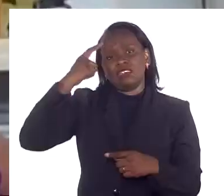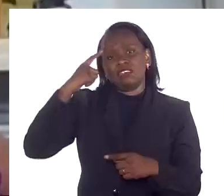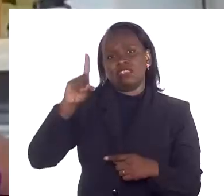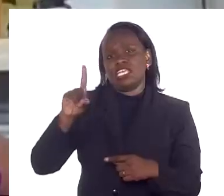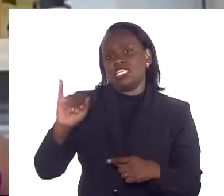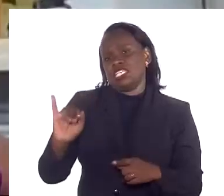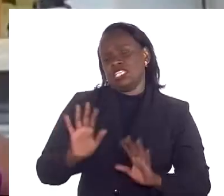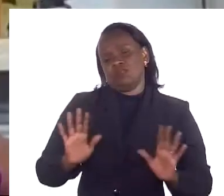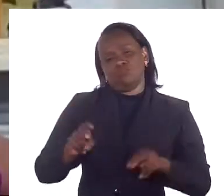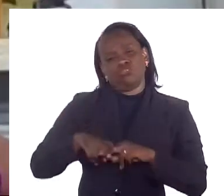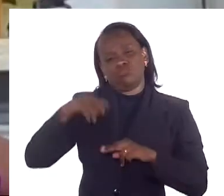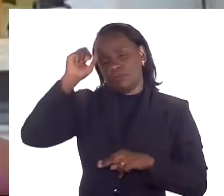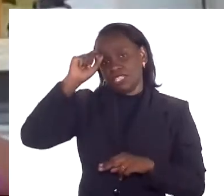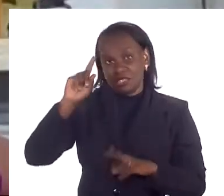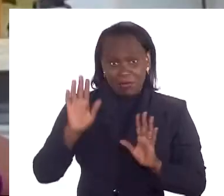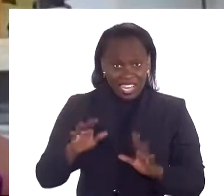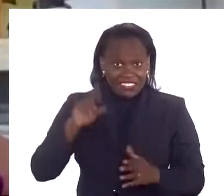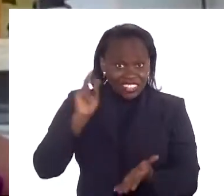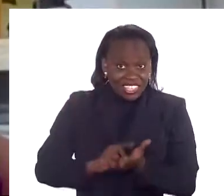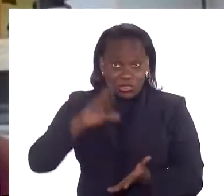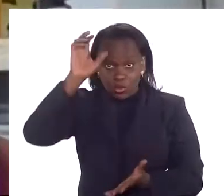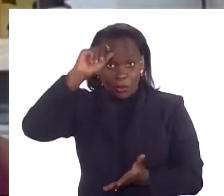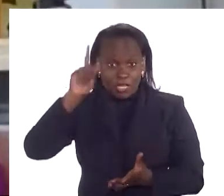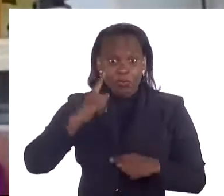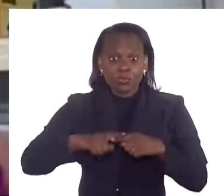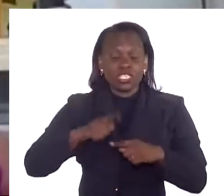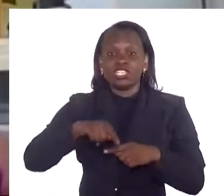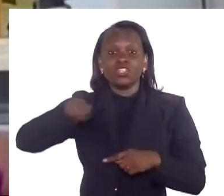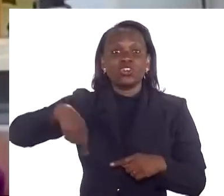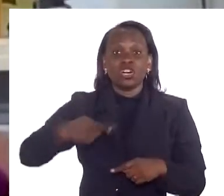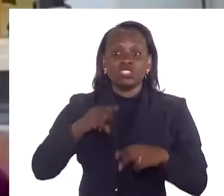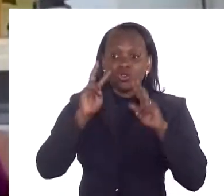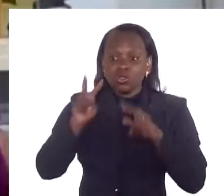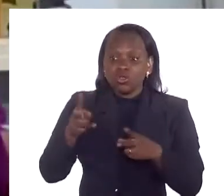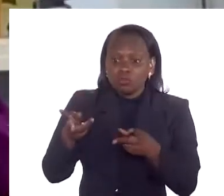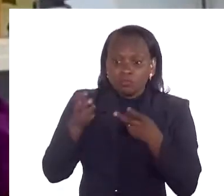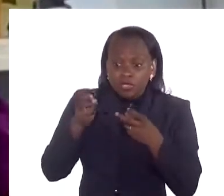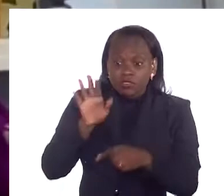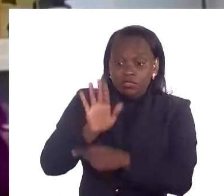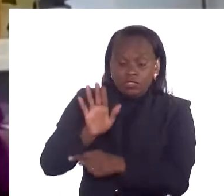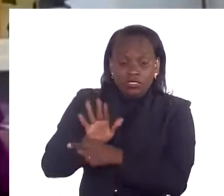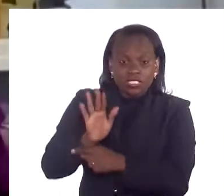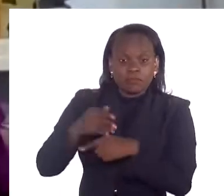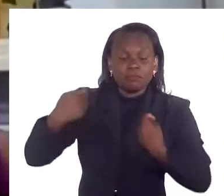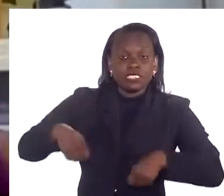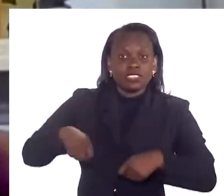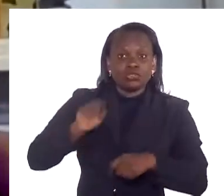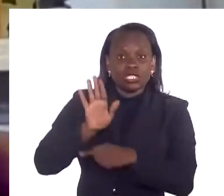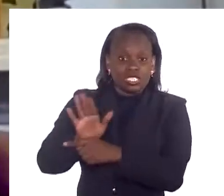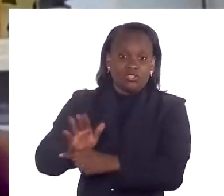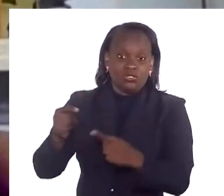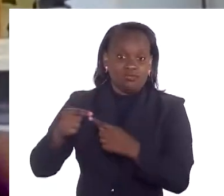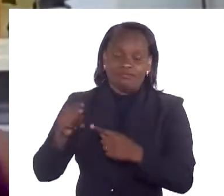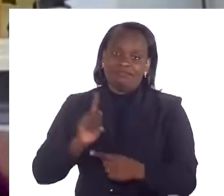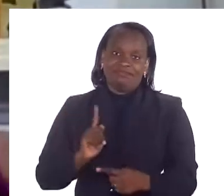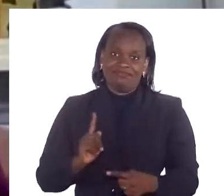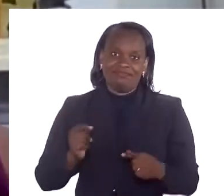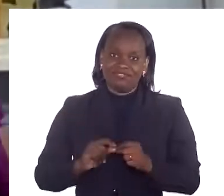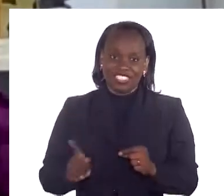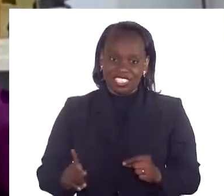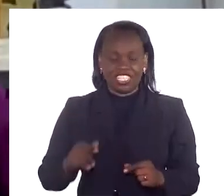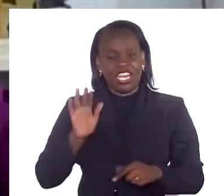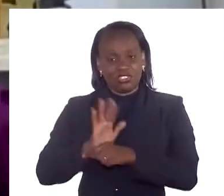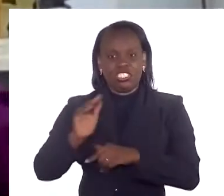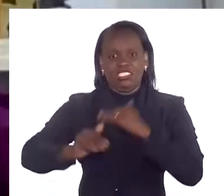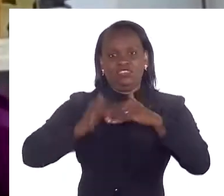deficiência intelectual, mas, na verdade, se ela não aprendeu, é porque nós não tivemos esse olhar em relação às necessidades daquele sujeito para que ele